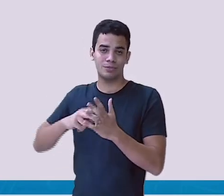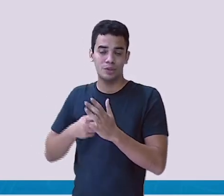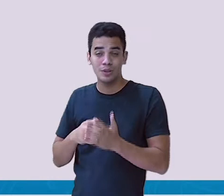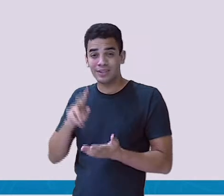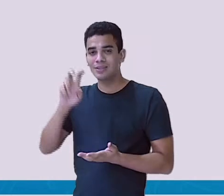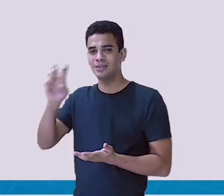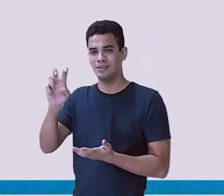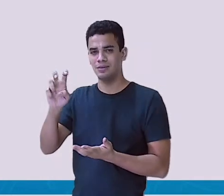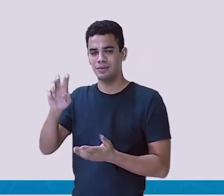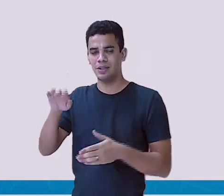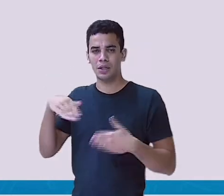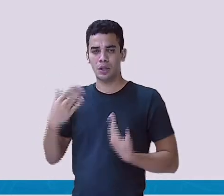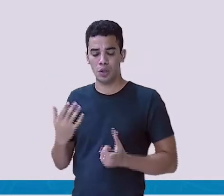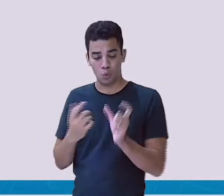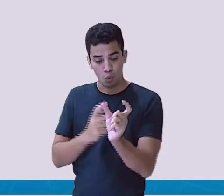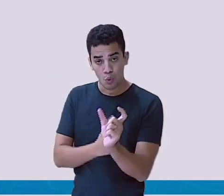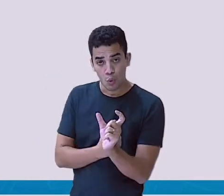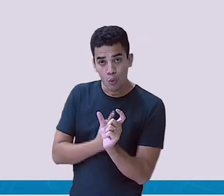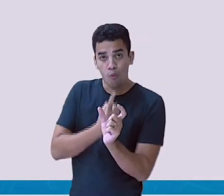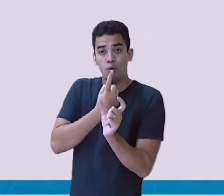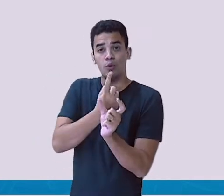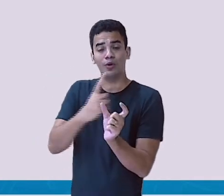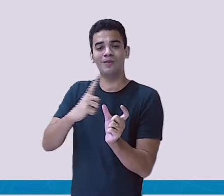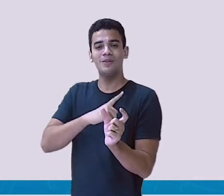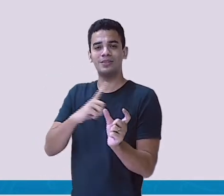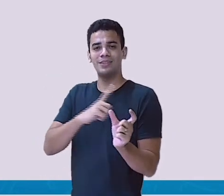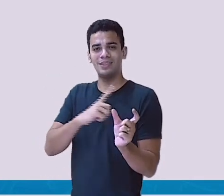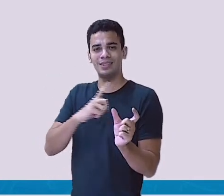o monômio do quinto grau.